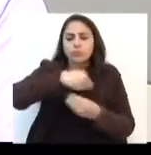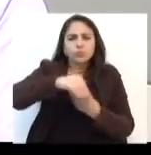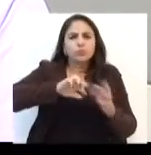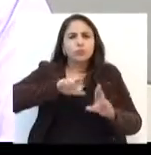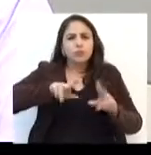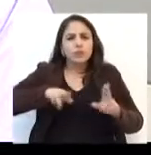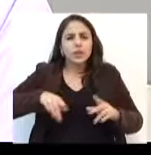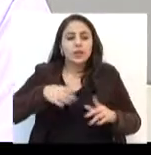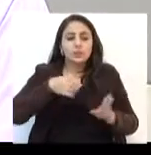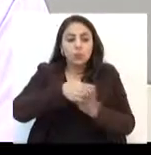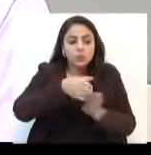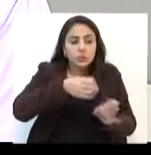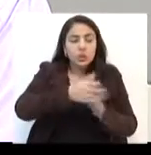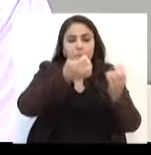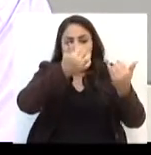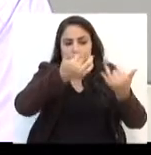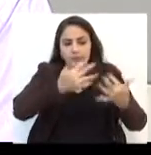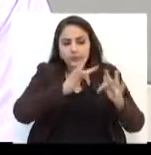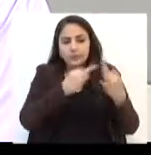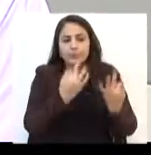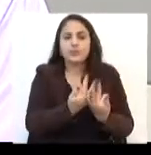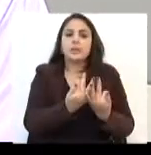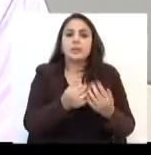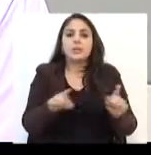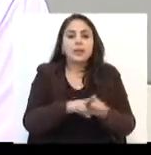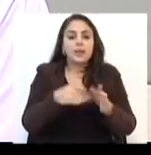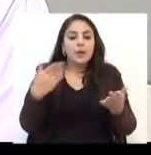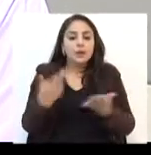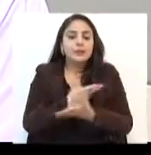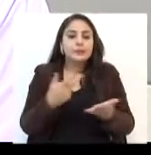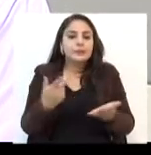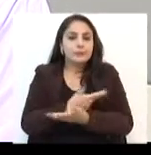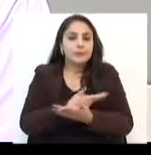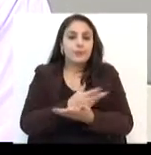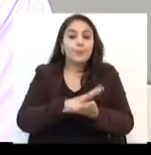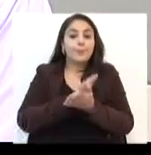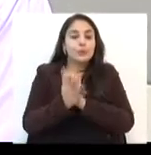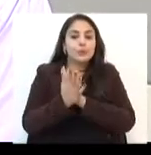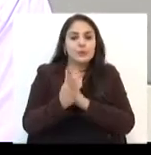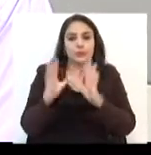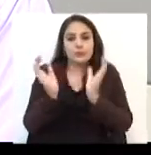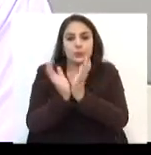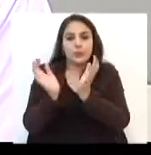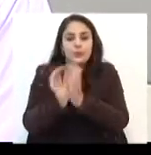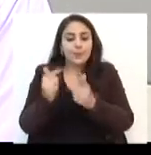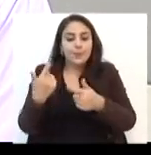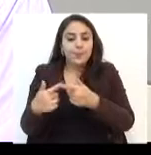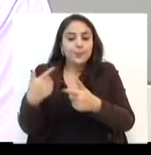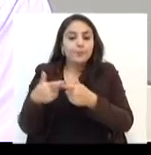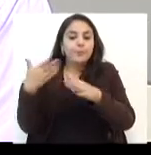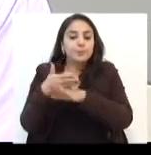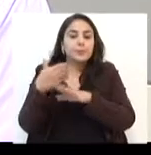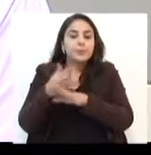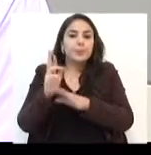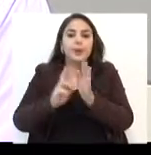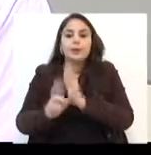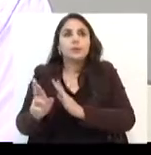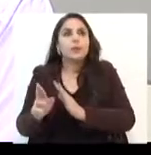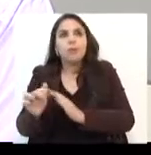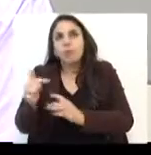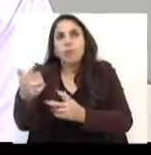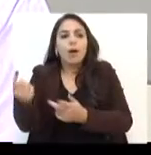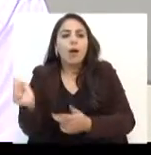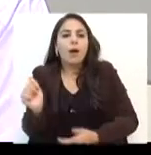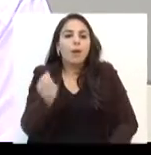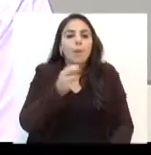sendo orientados pelas suas famílias, e acabavam ali sofrendo uma discriminação dos colegas por estarem congregando na religião A ou